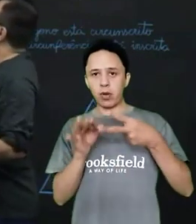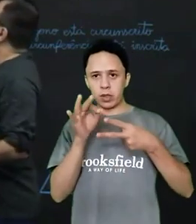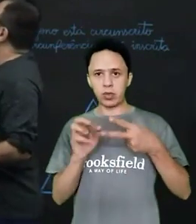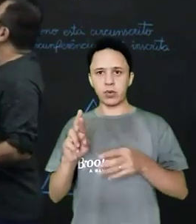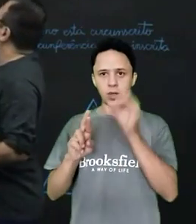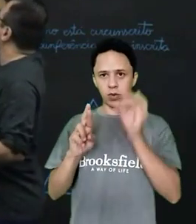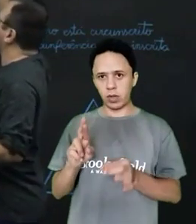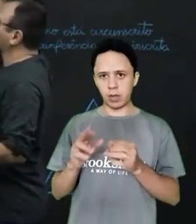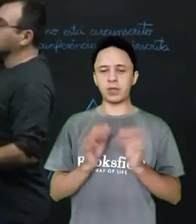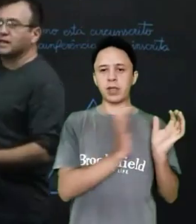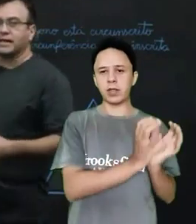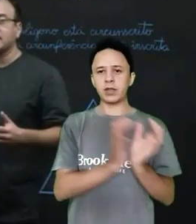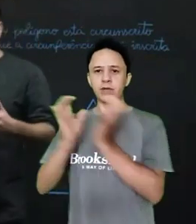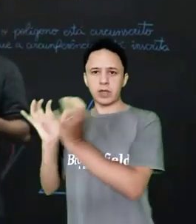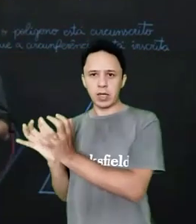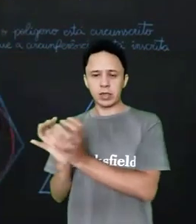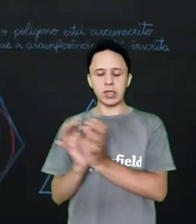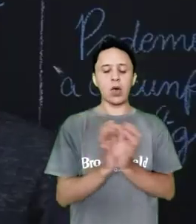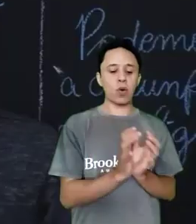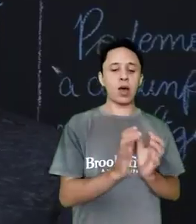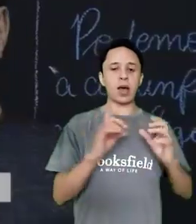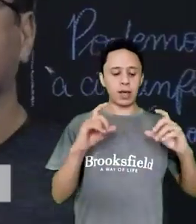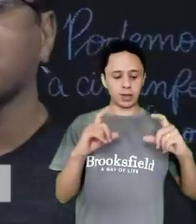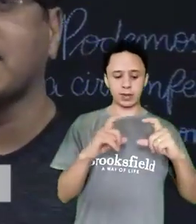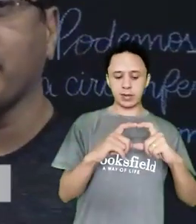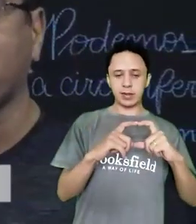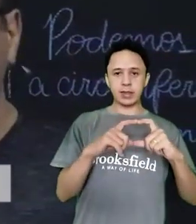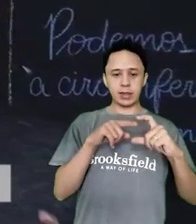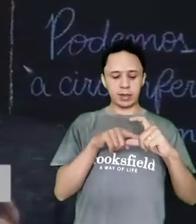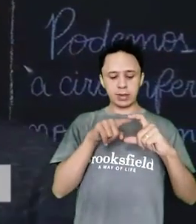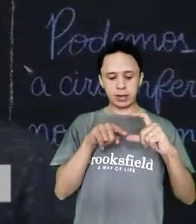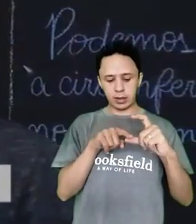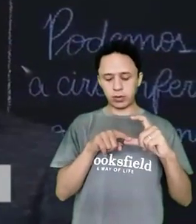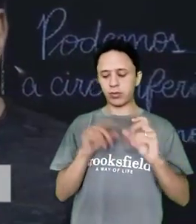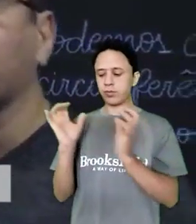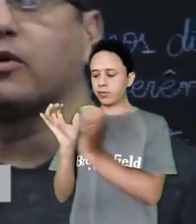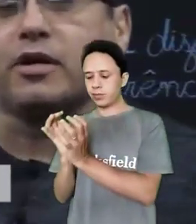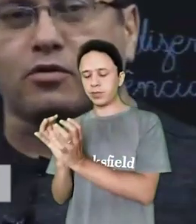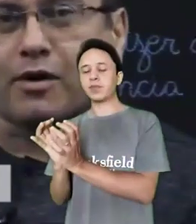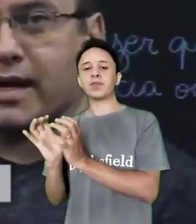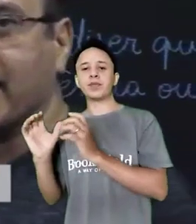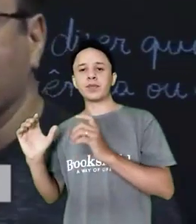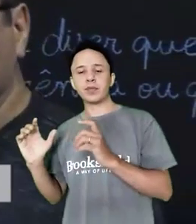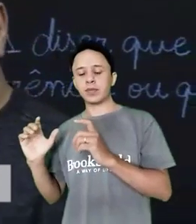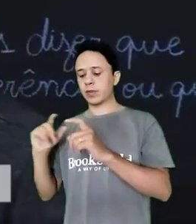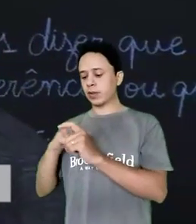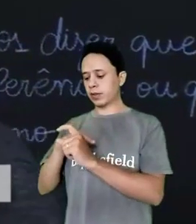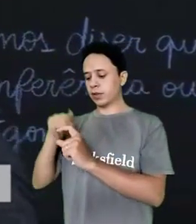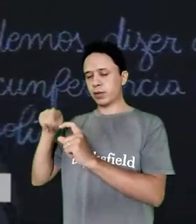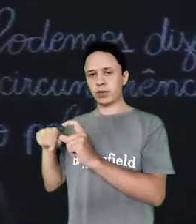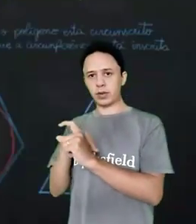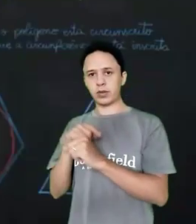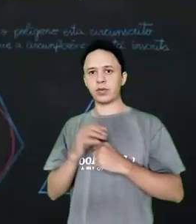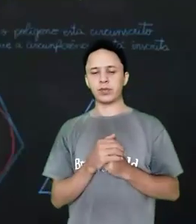sua classificação em inscrito e circunscrito. Então pessoal, inicialmente vamos verificar quando que um polígono qualquer ele é dito